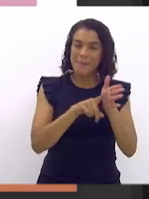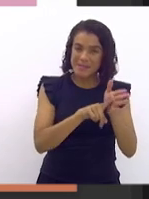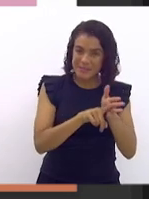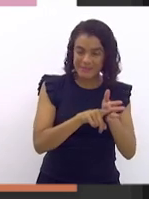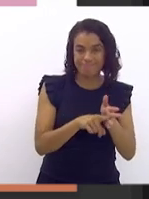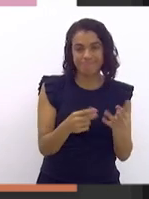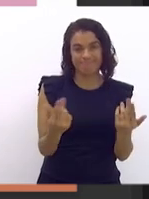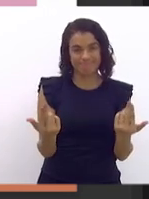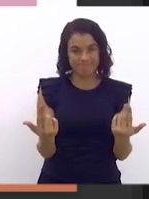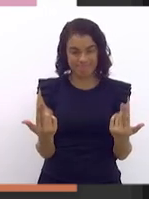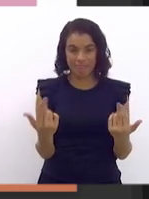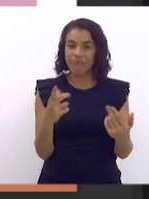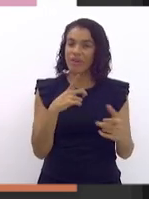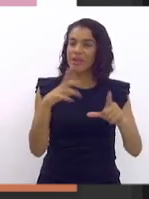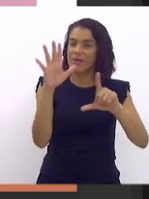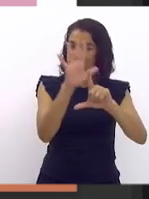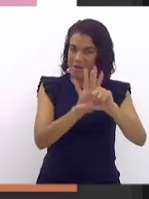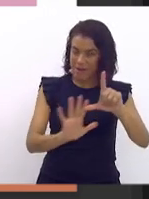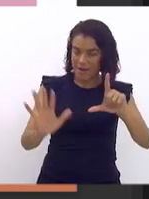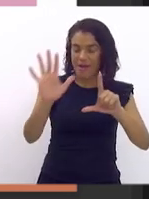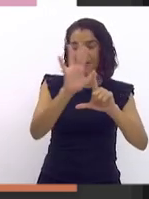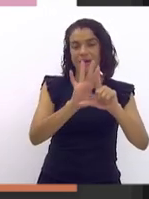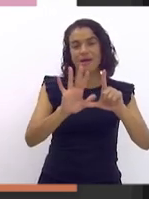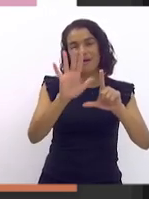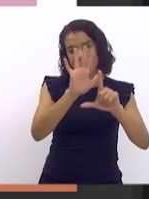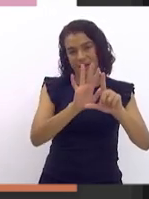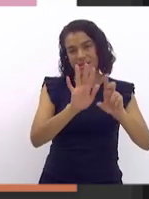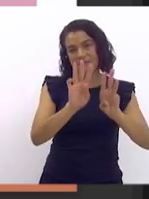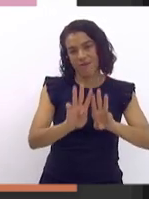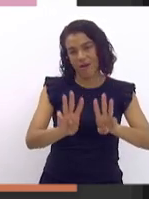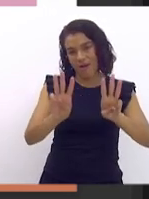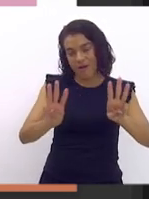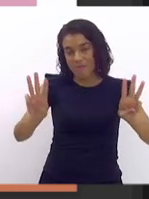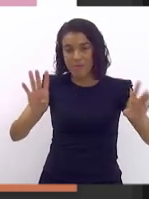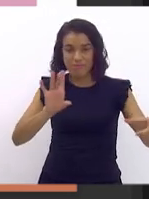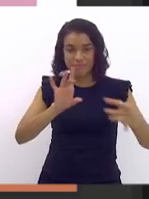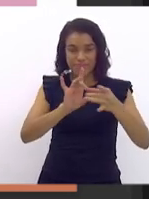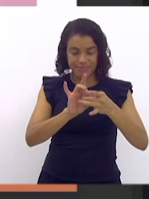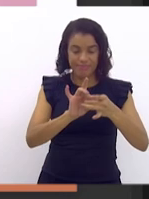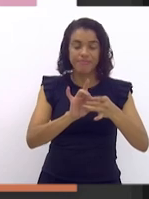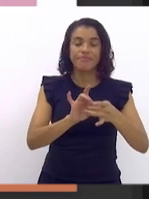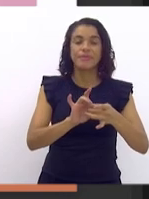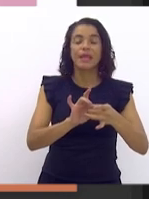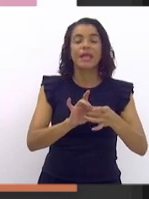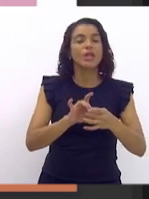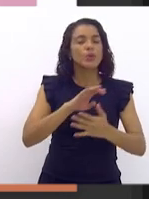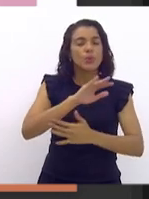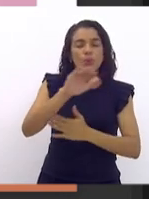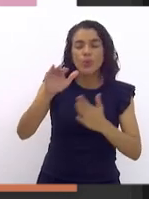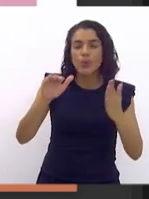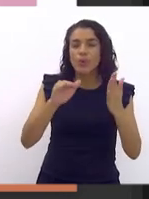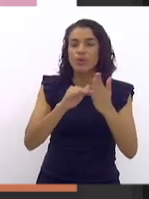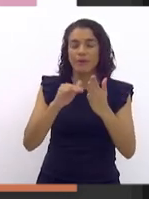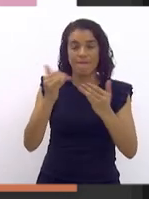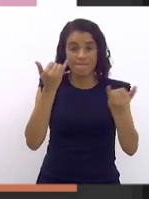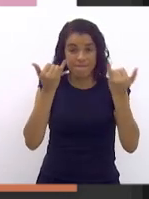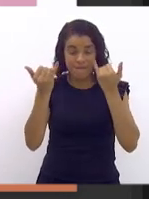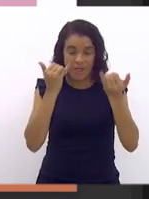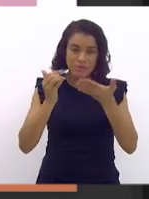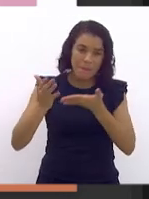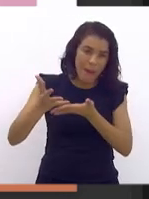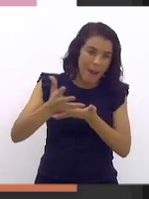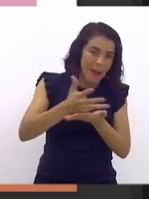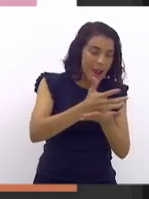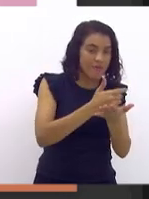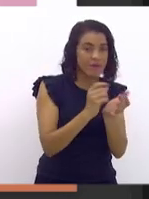pesquisa também vai ter uma plataforma virtual que vai estar vinculada à nossa página, em que todos os dados analisados durante a pesquisa vão estar